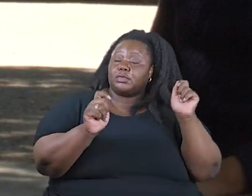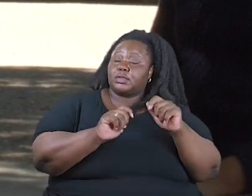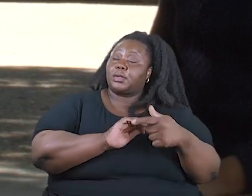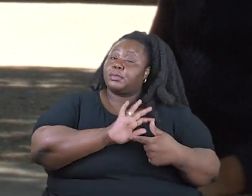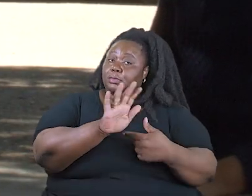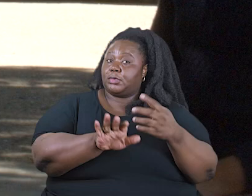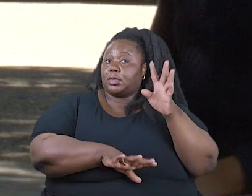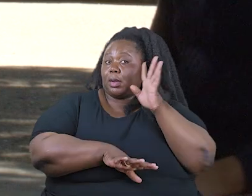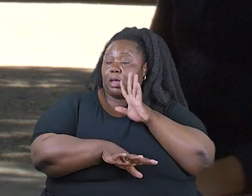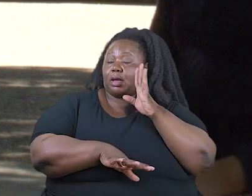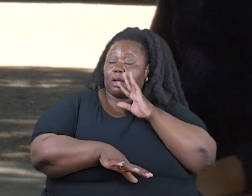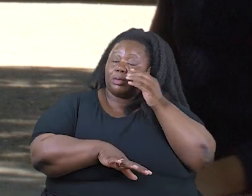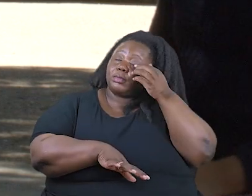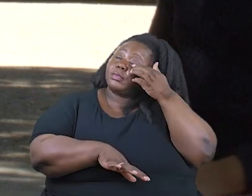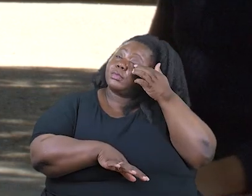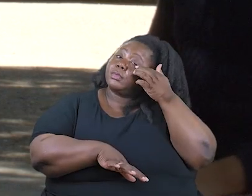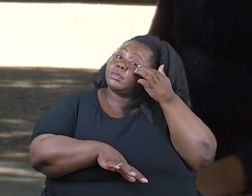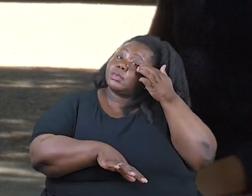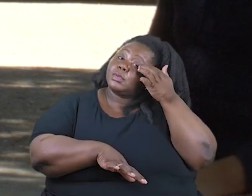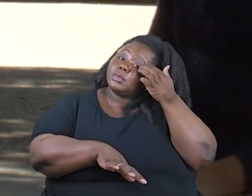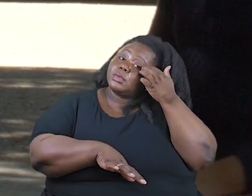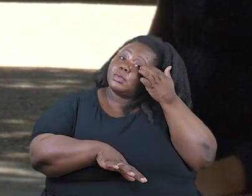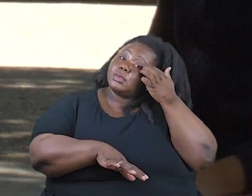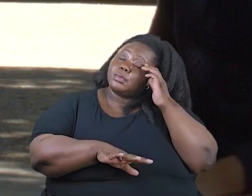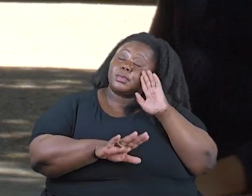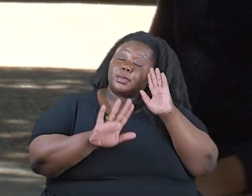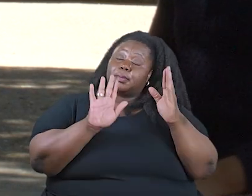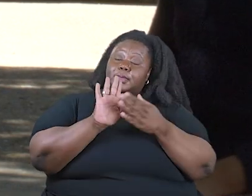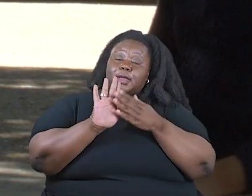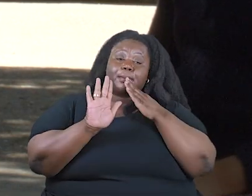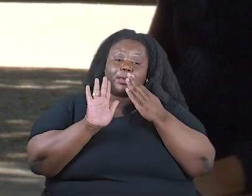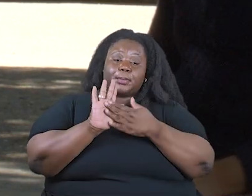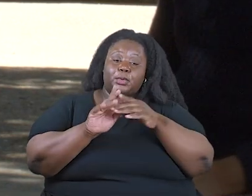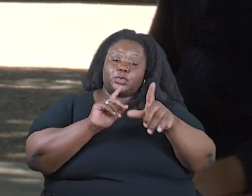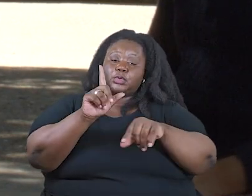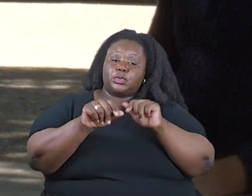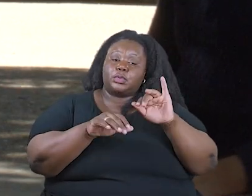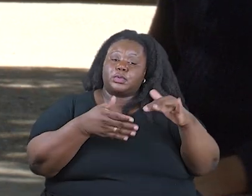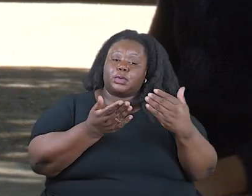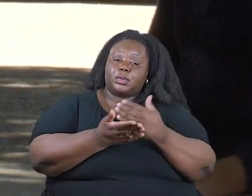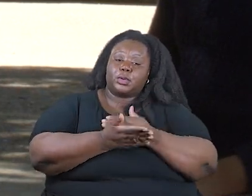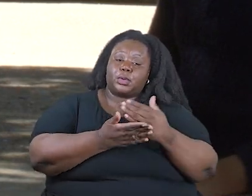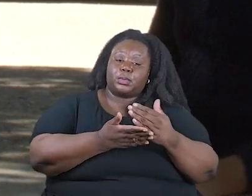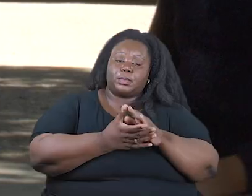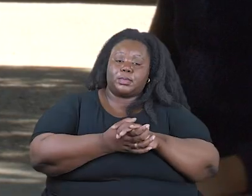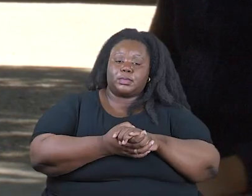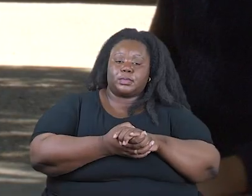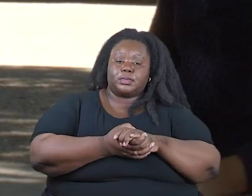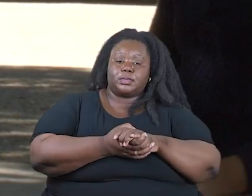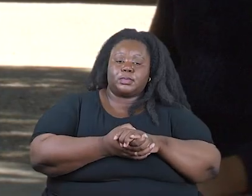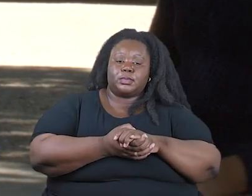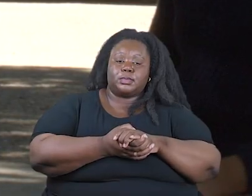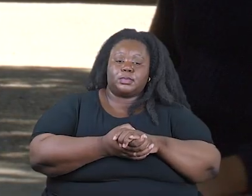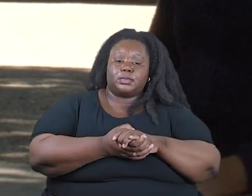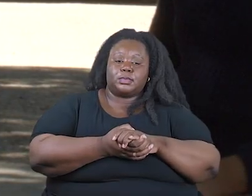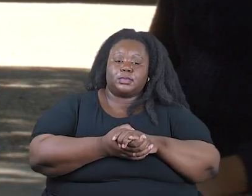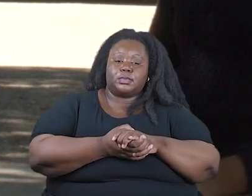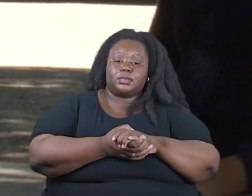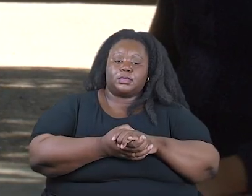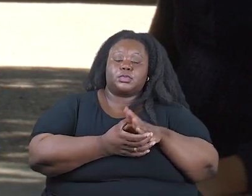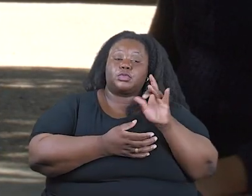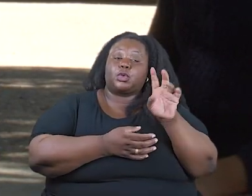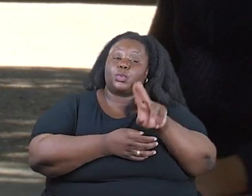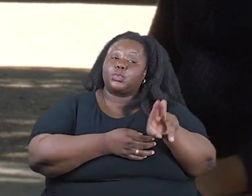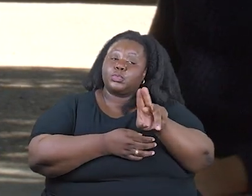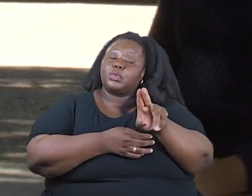exposição legal. E aí eu mandei a proposta nesse edital de curadoria e, a princípio, eu coloquei que era para ocupar só